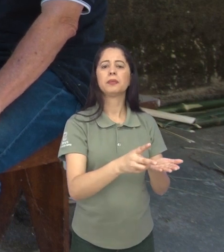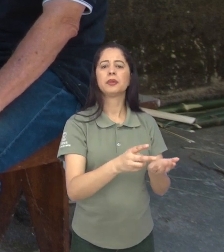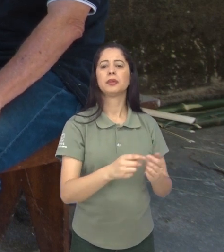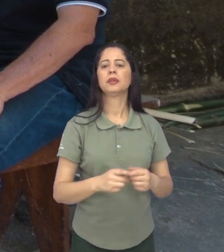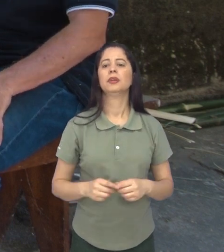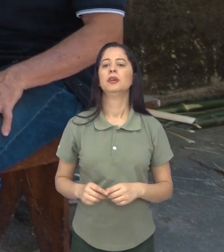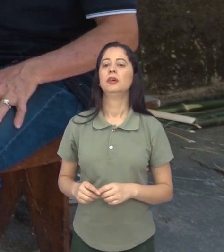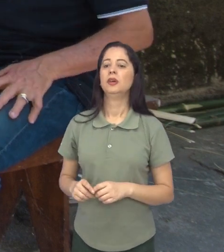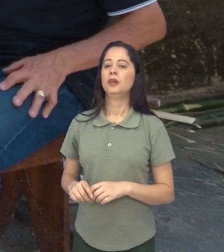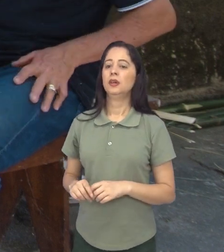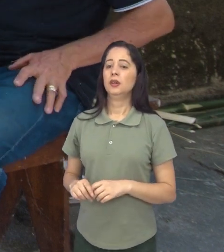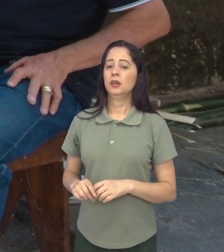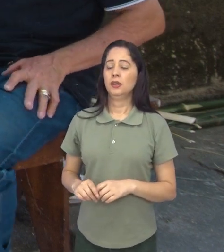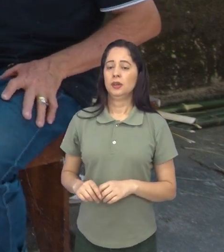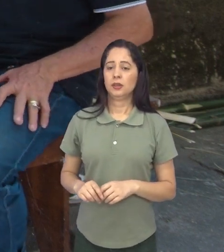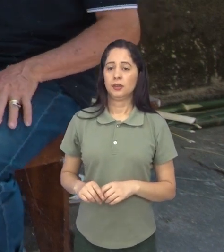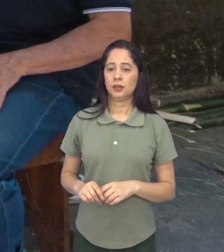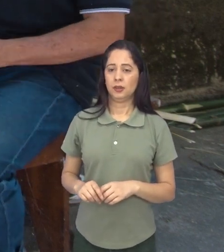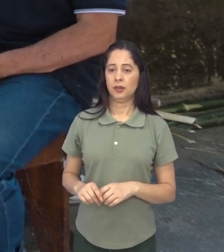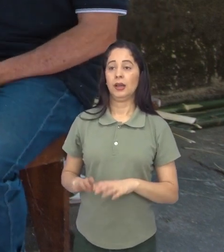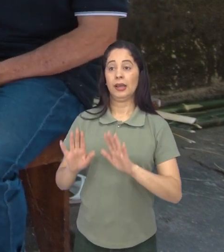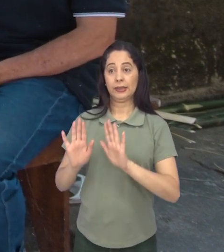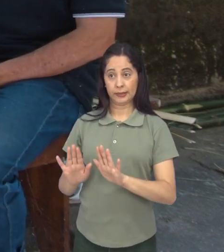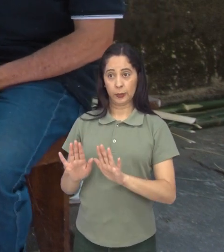tem um motivo para ser envernizado?